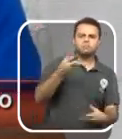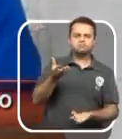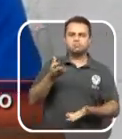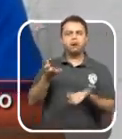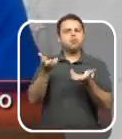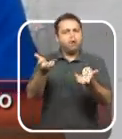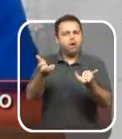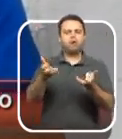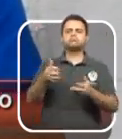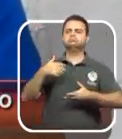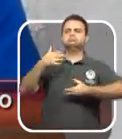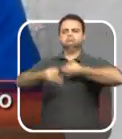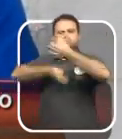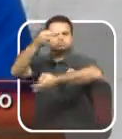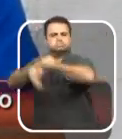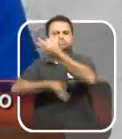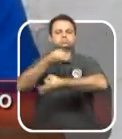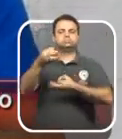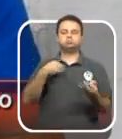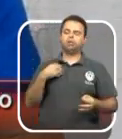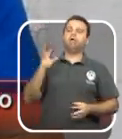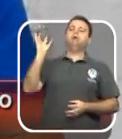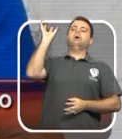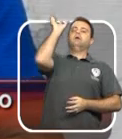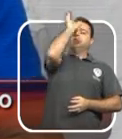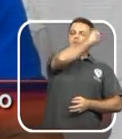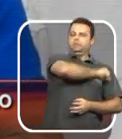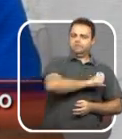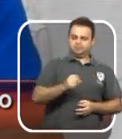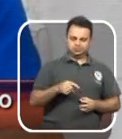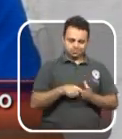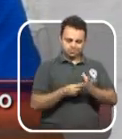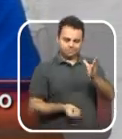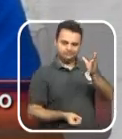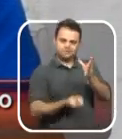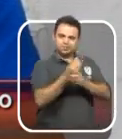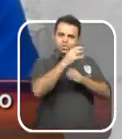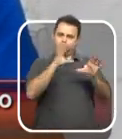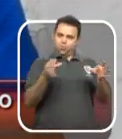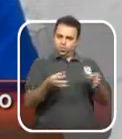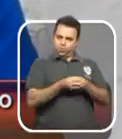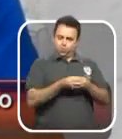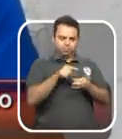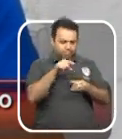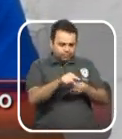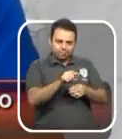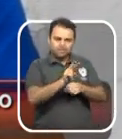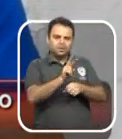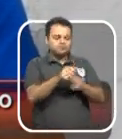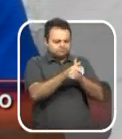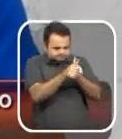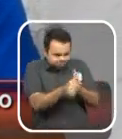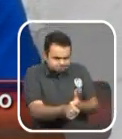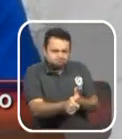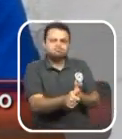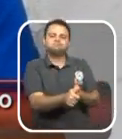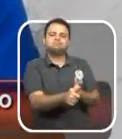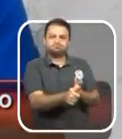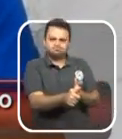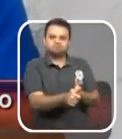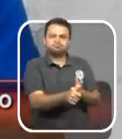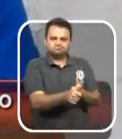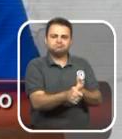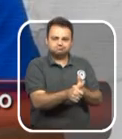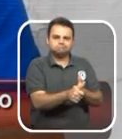aqui, uma comissão permanente, que vai acompanhar todas as ações da região metropolitana. Isso, acho